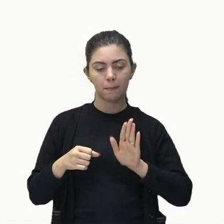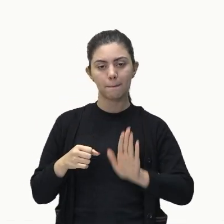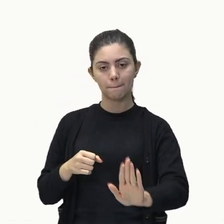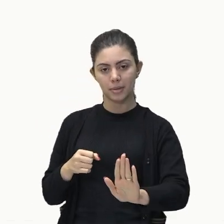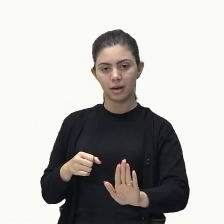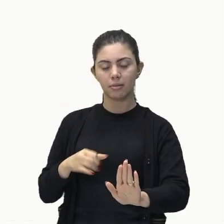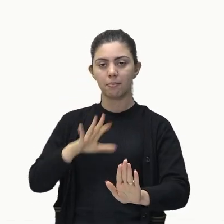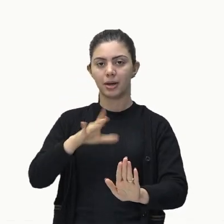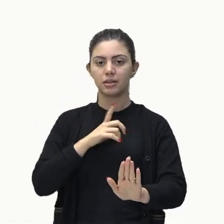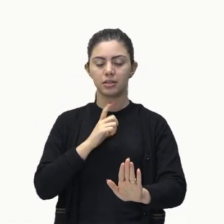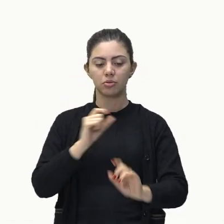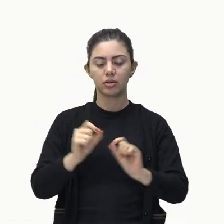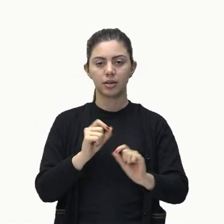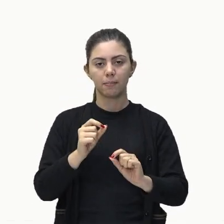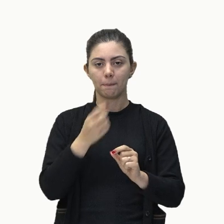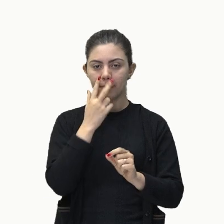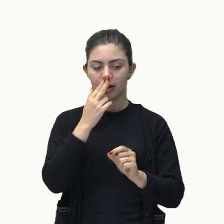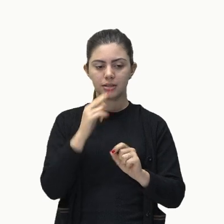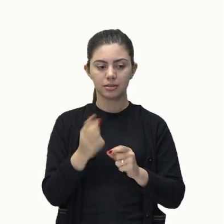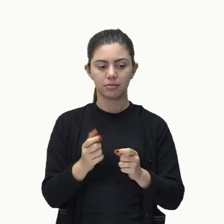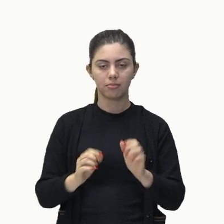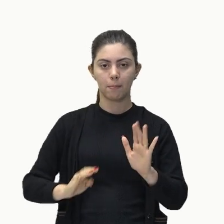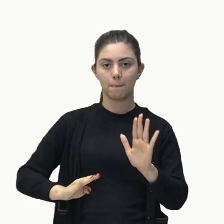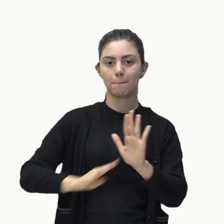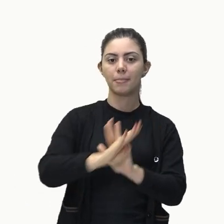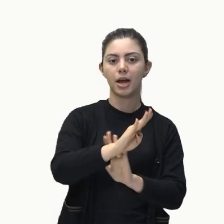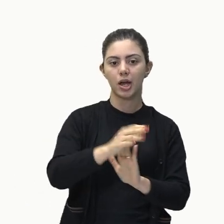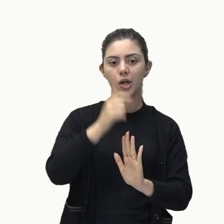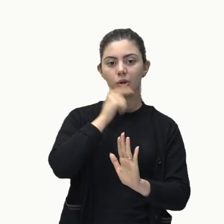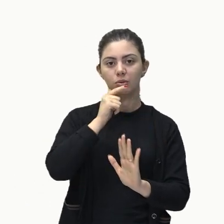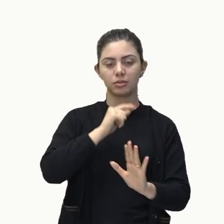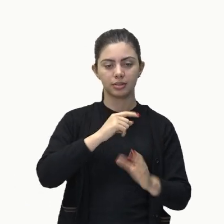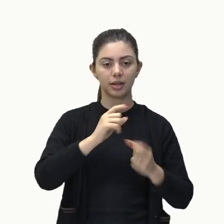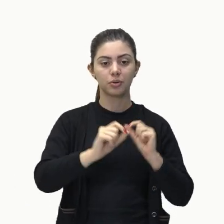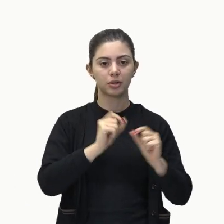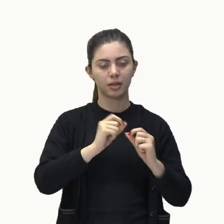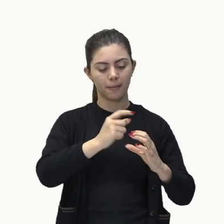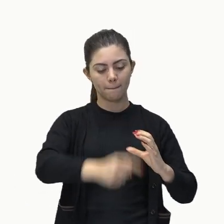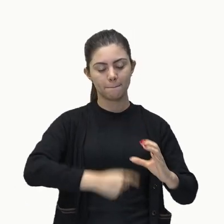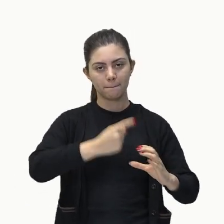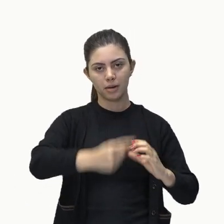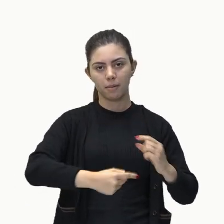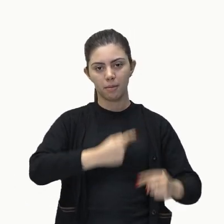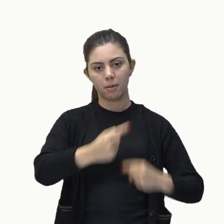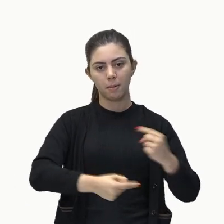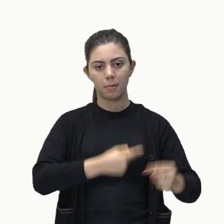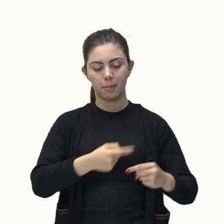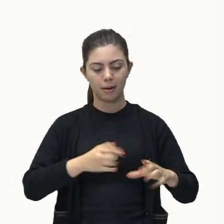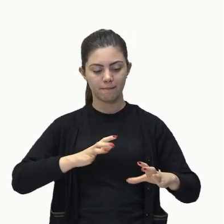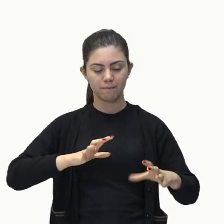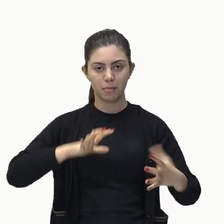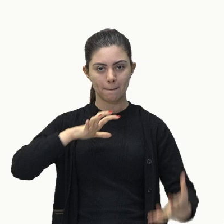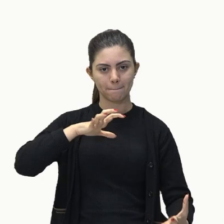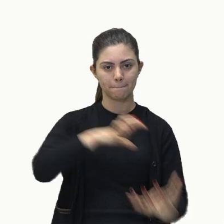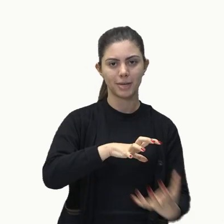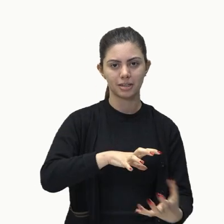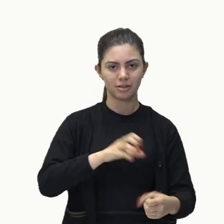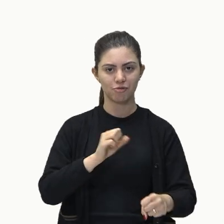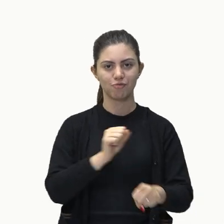se multiplica e ela consegue pressionar as sapatas do freio para que o carro freie, né? Para